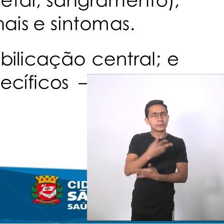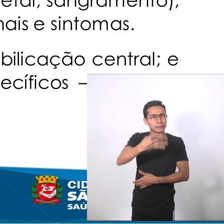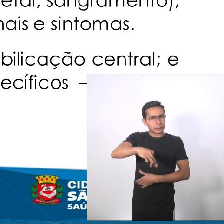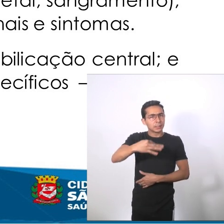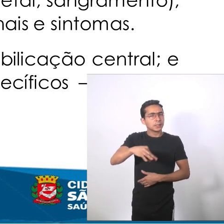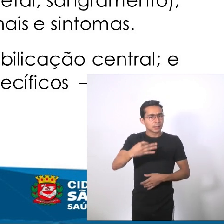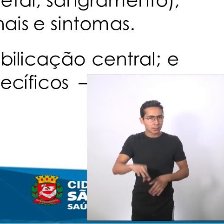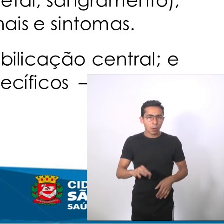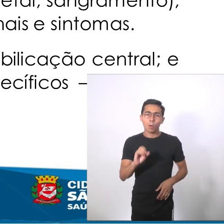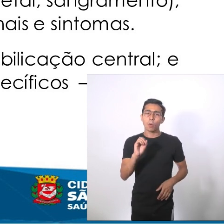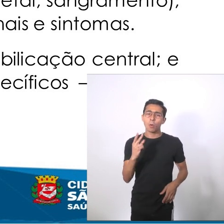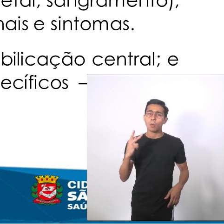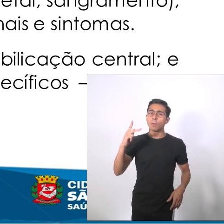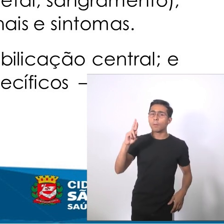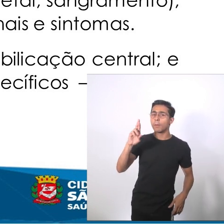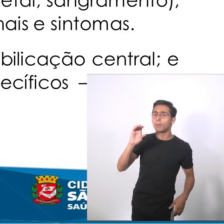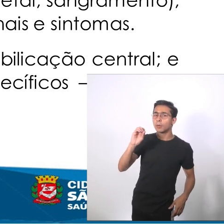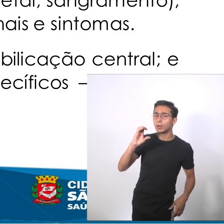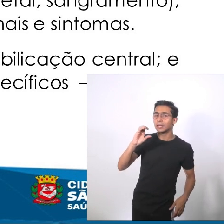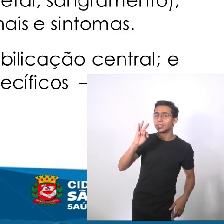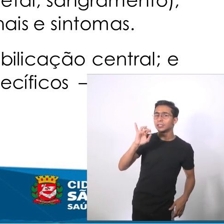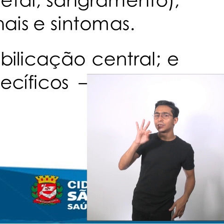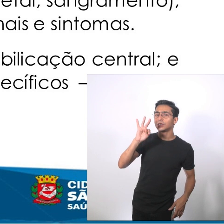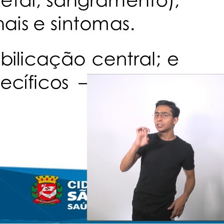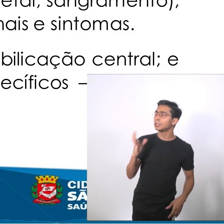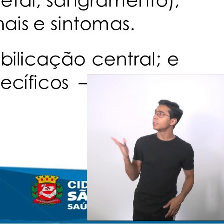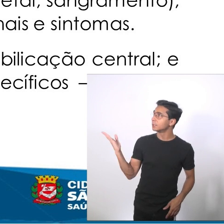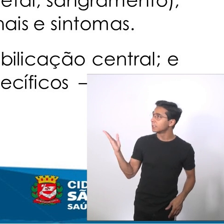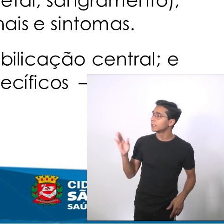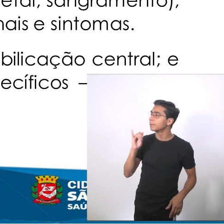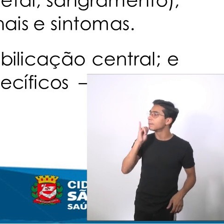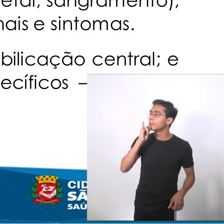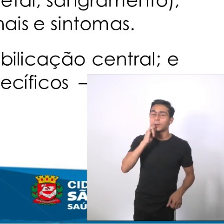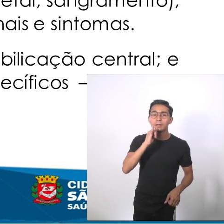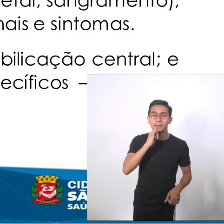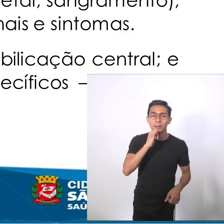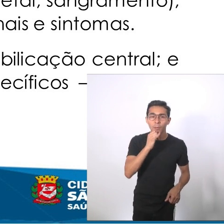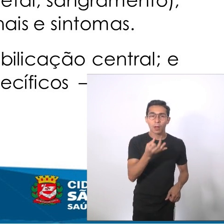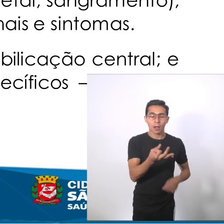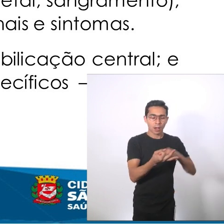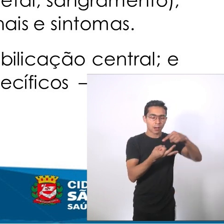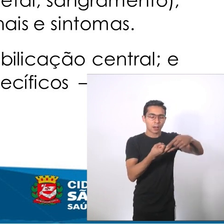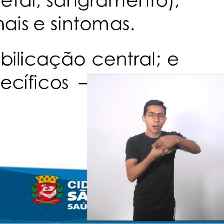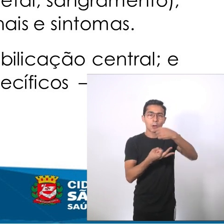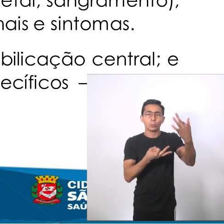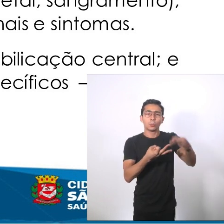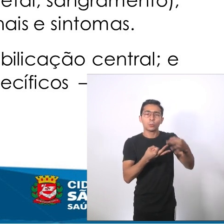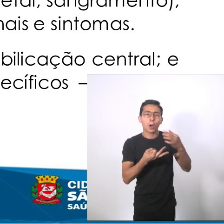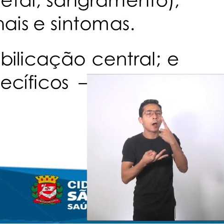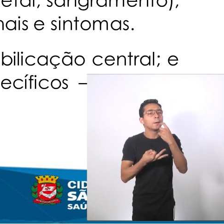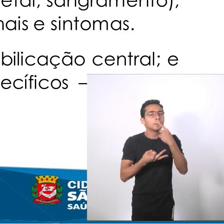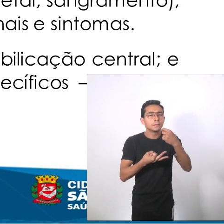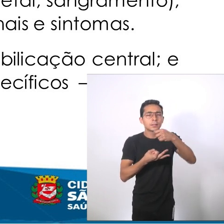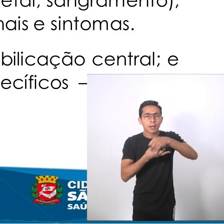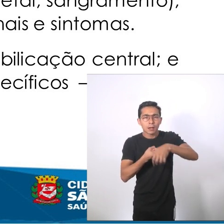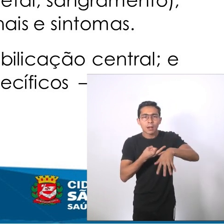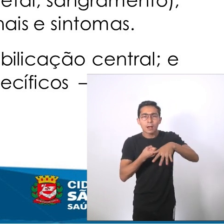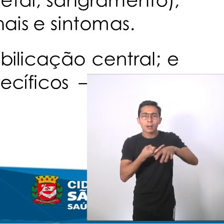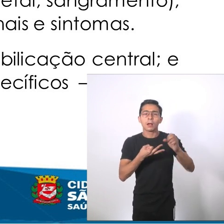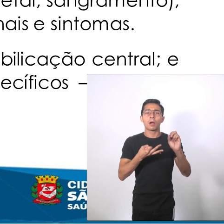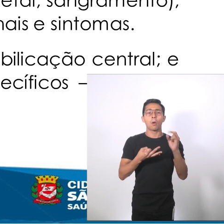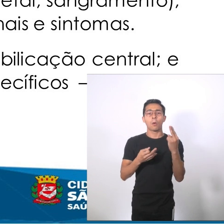apresentar proctite, por exemplo, evoluir com dor anorretal, sangramento, e ou